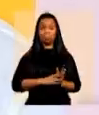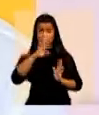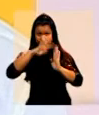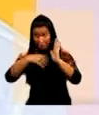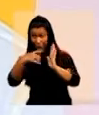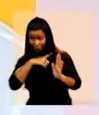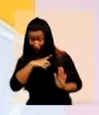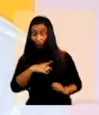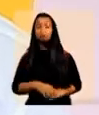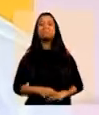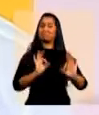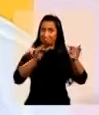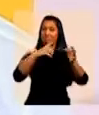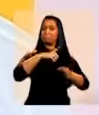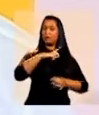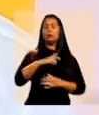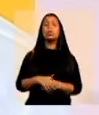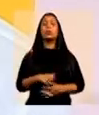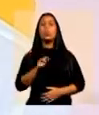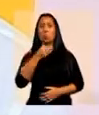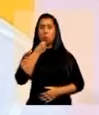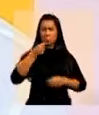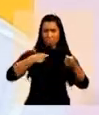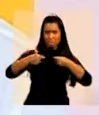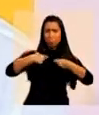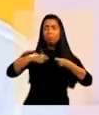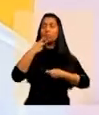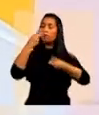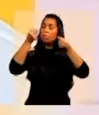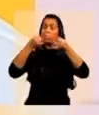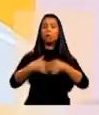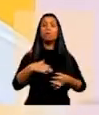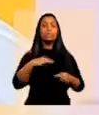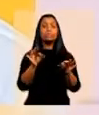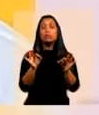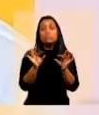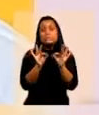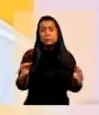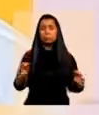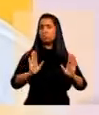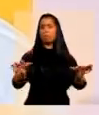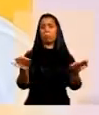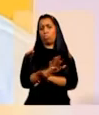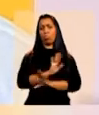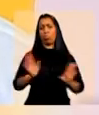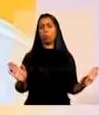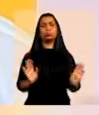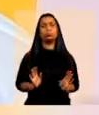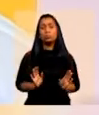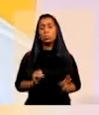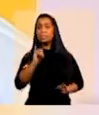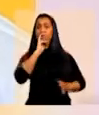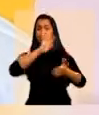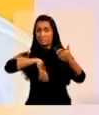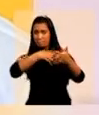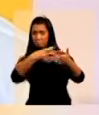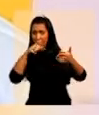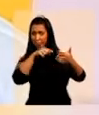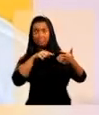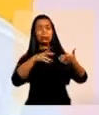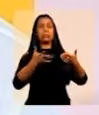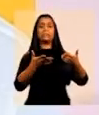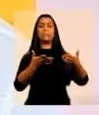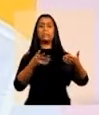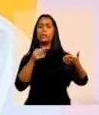né? Tenho. E como o Leonardo disse, eu faço o simples, e o simples já resolve pra mim. Eu uso simplesmente uma planilha